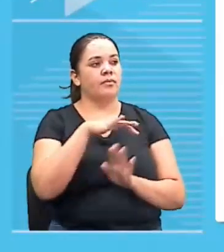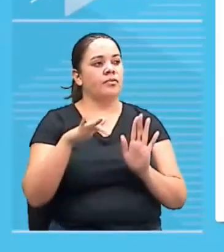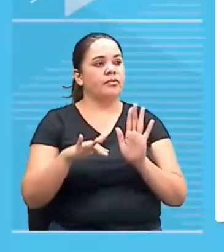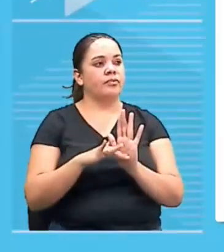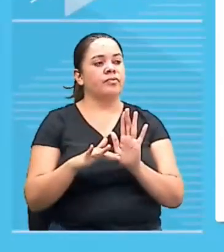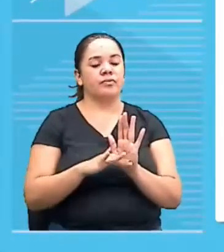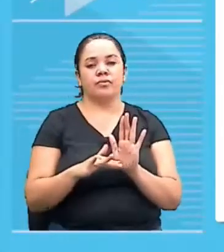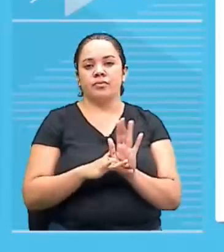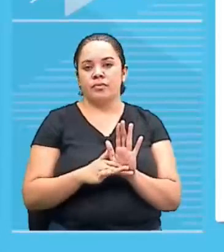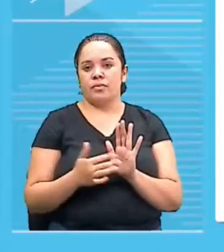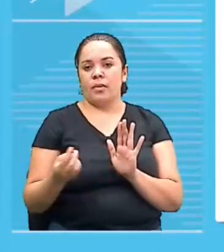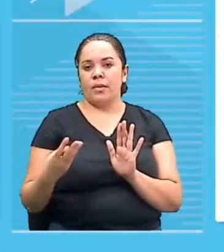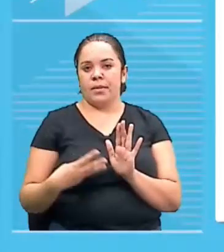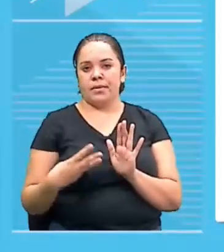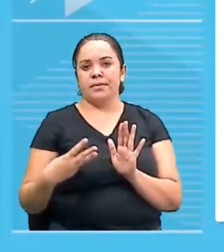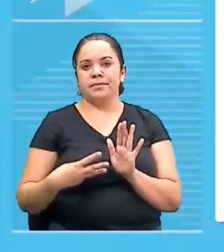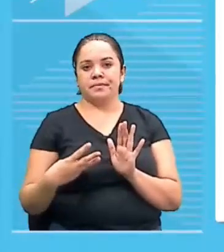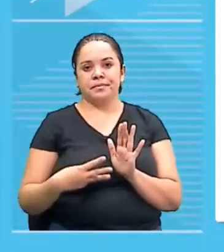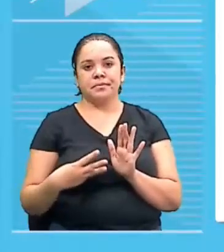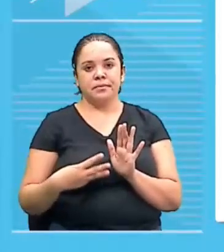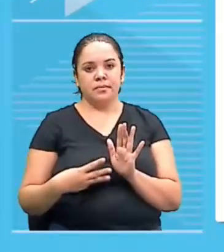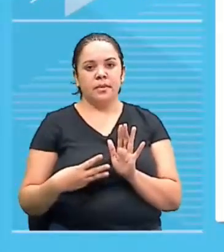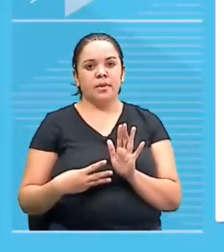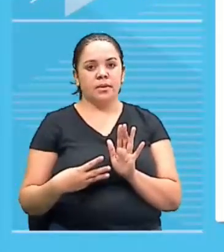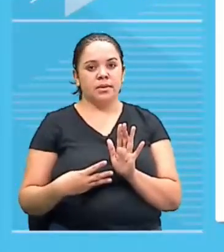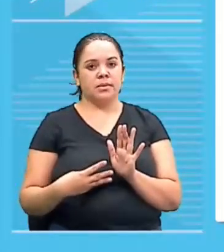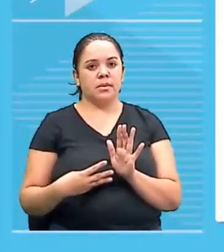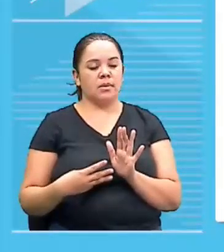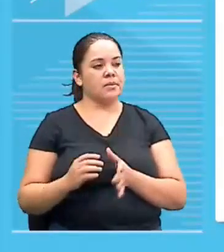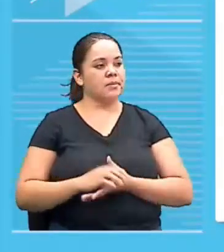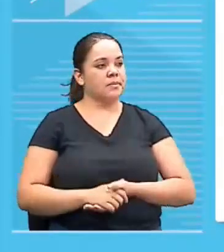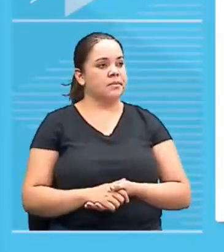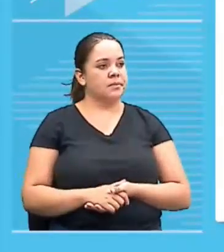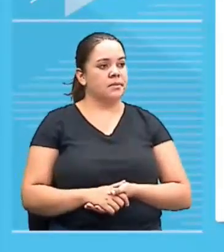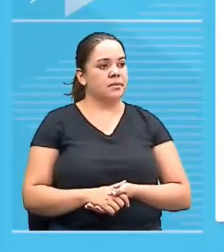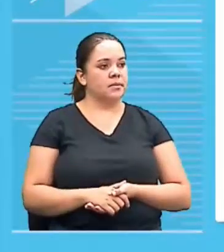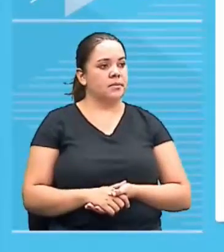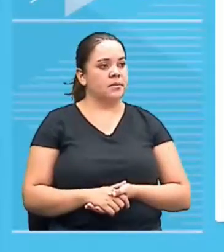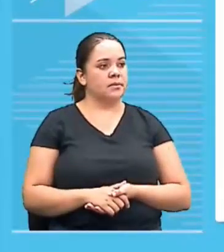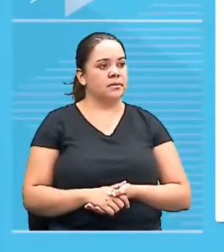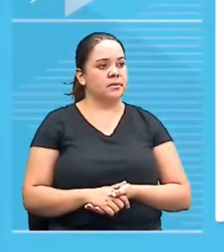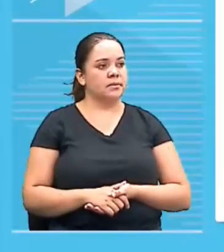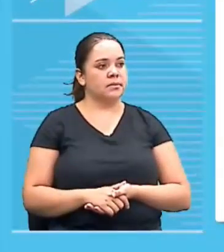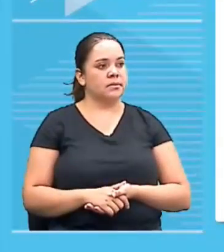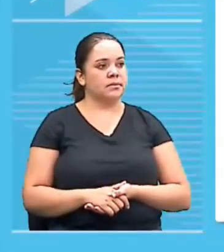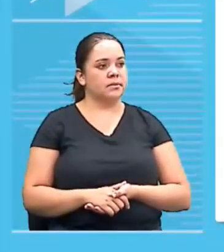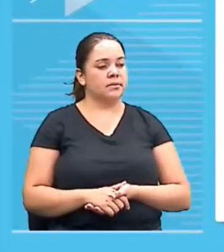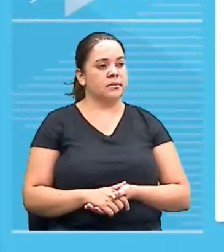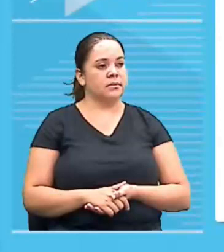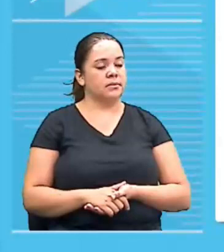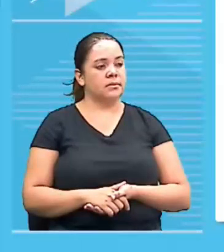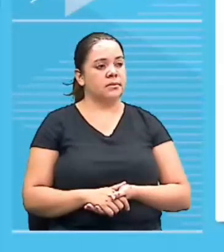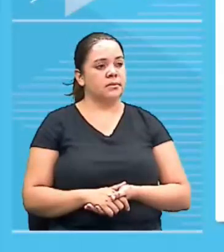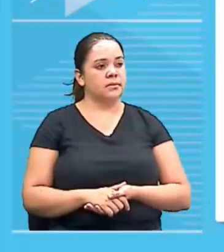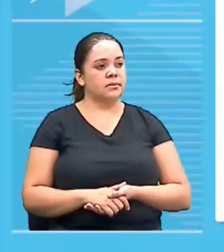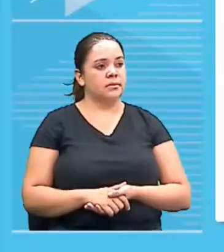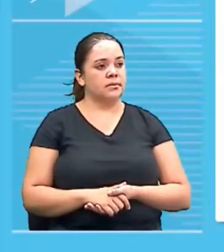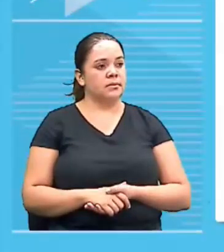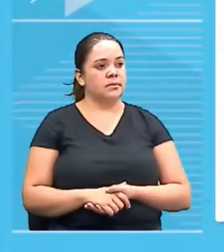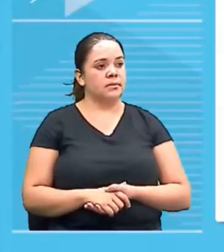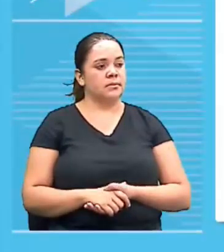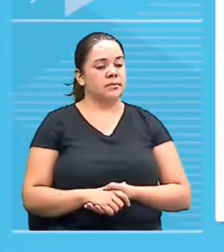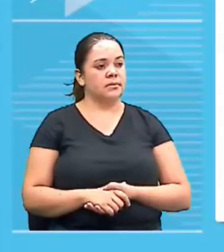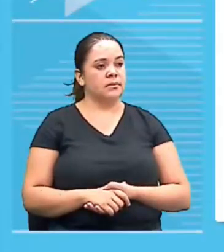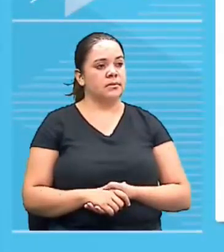e organizações em cada cadeia produtiva, facilitando aí o alinhamento e